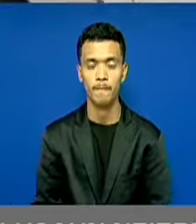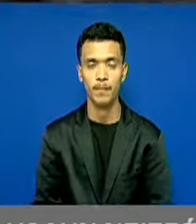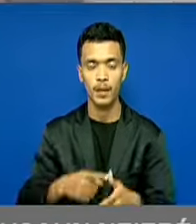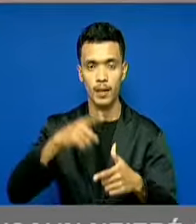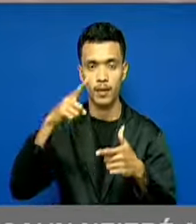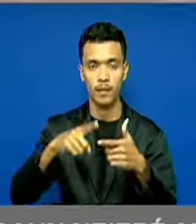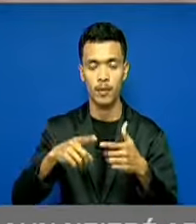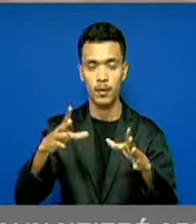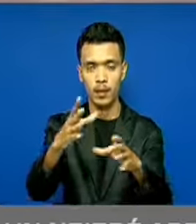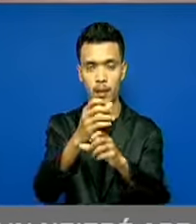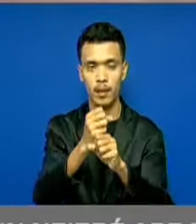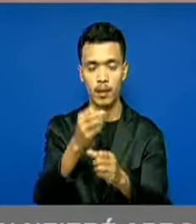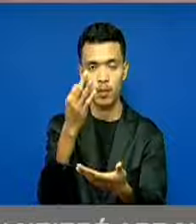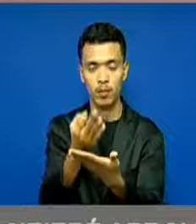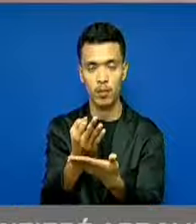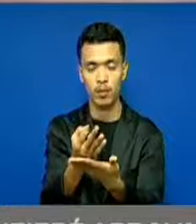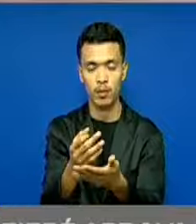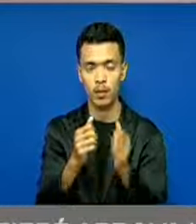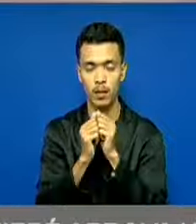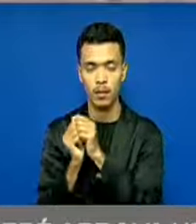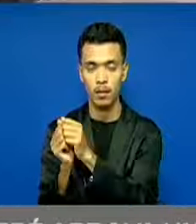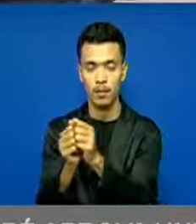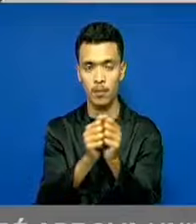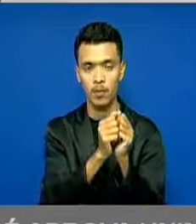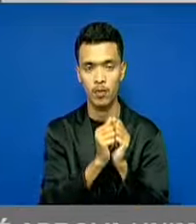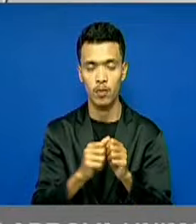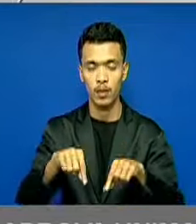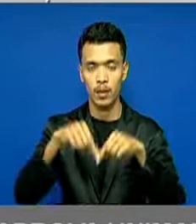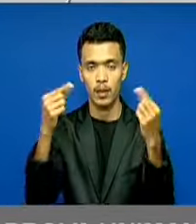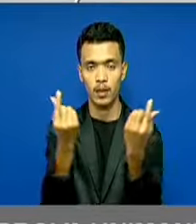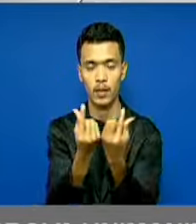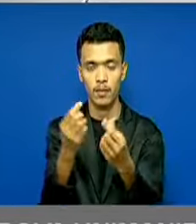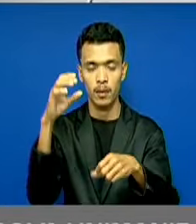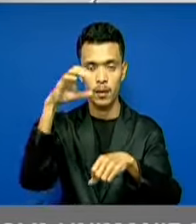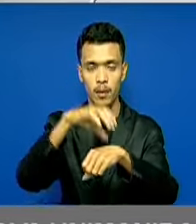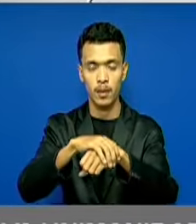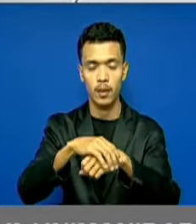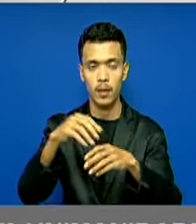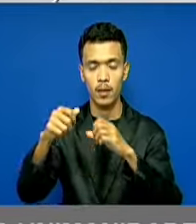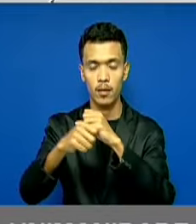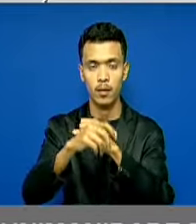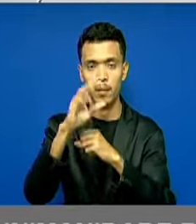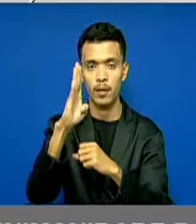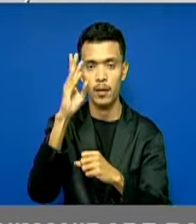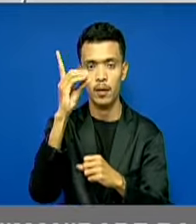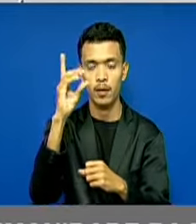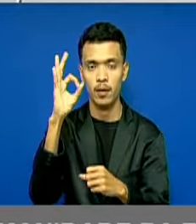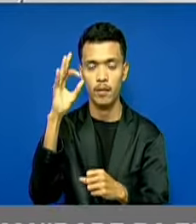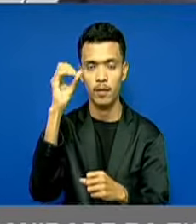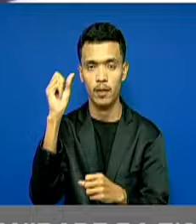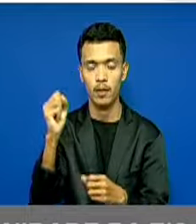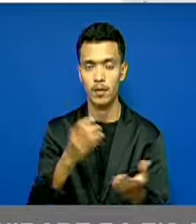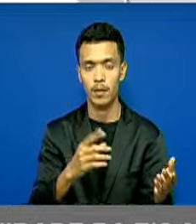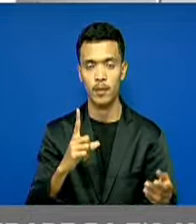Foi em halo apreensão ba o san romontante refere. Equipa captura mos arguido inicial BFS e a município Likisa. Moloclore